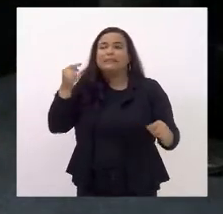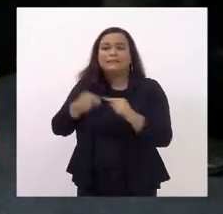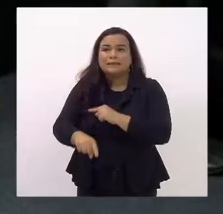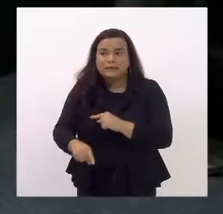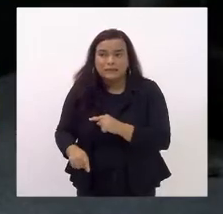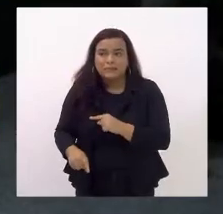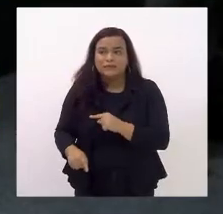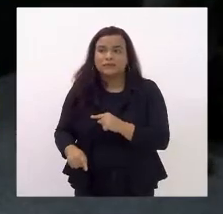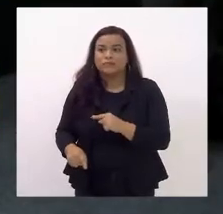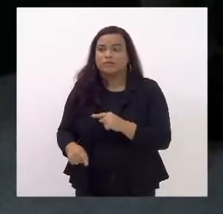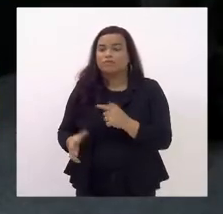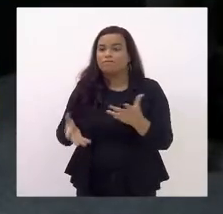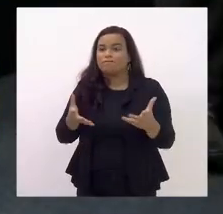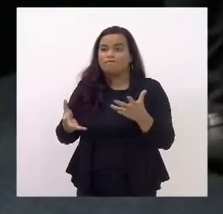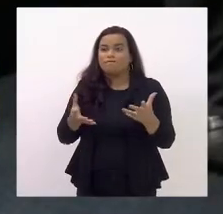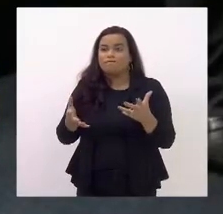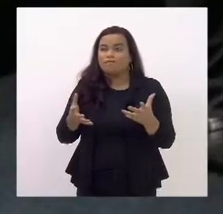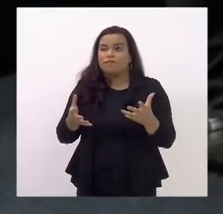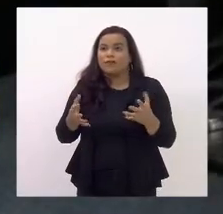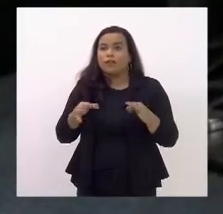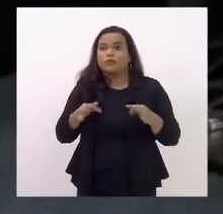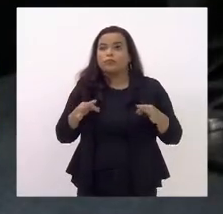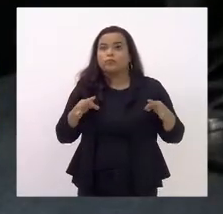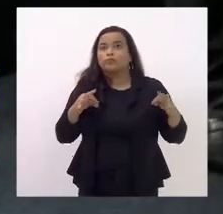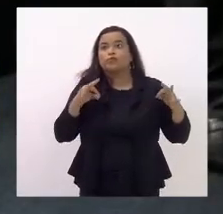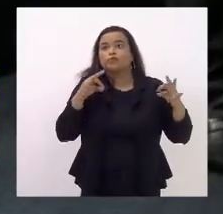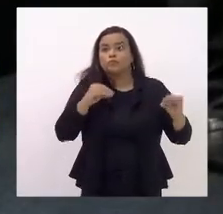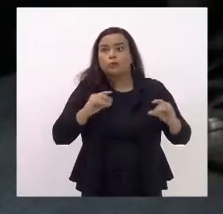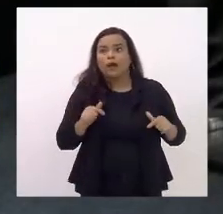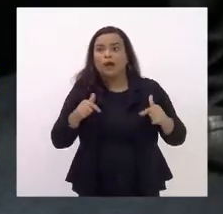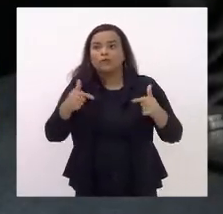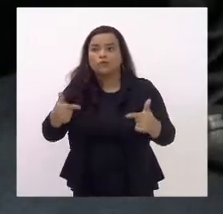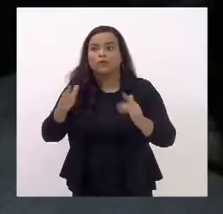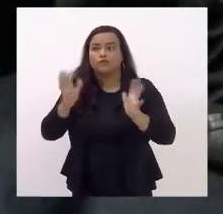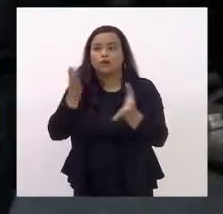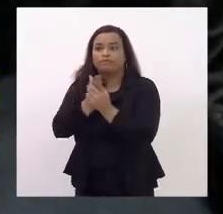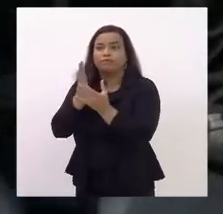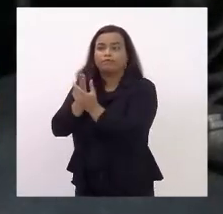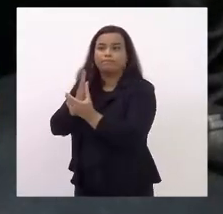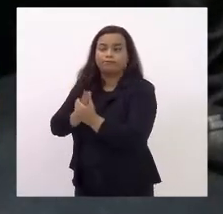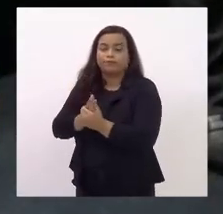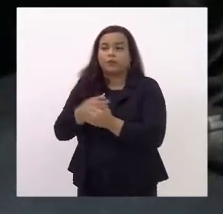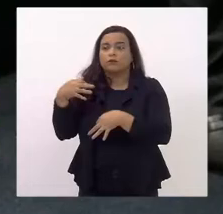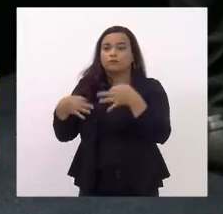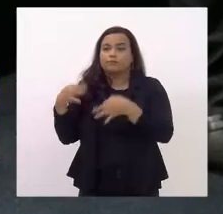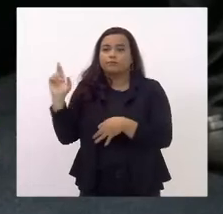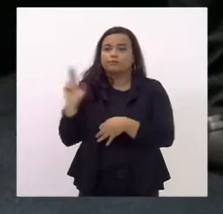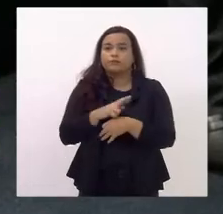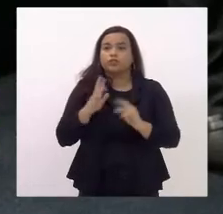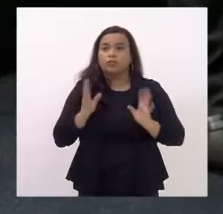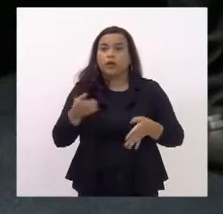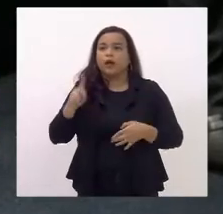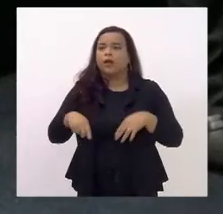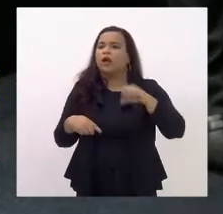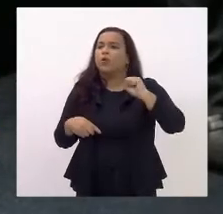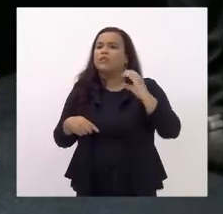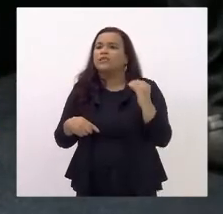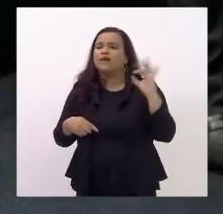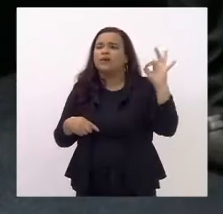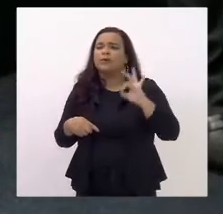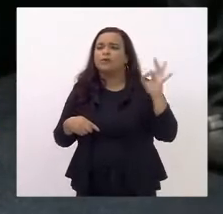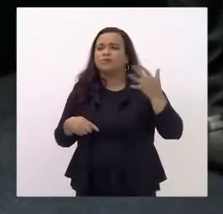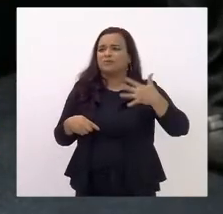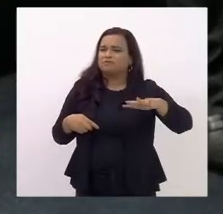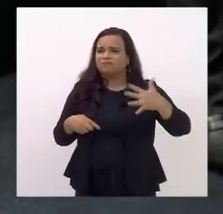exatamente todos esses que já tiveram ações transitadas em julgado, que são 80% mais ou menos